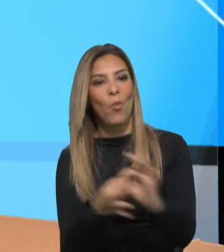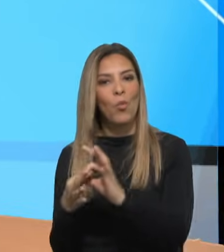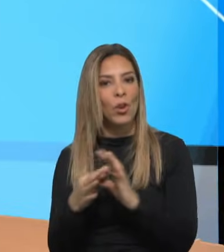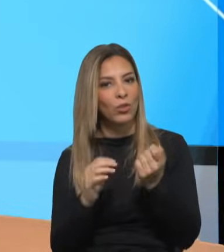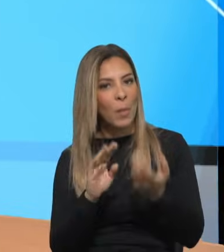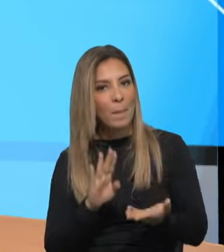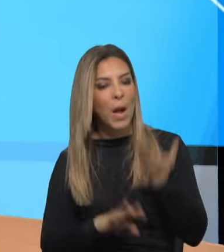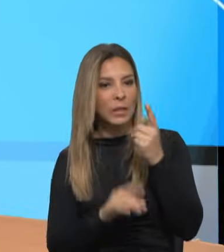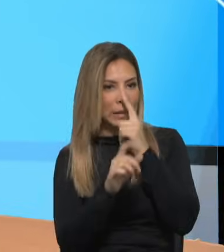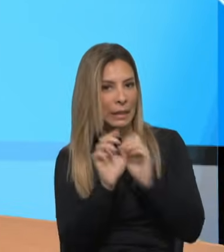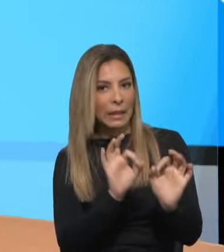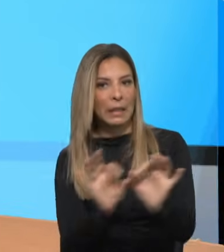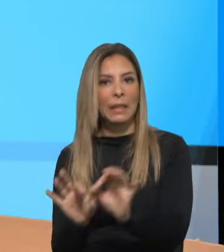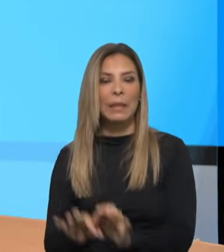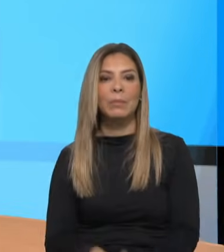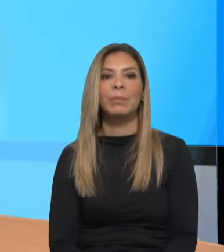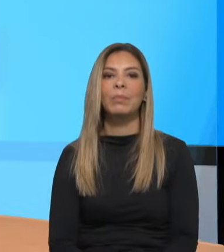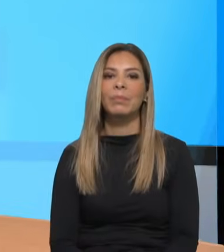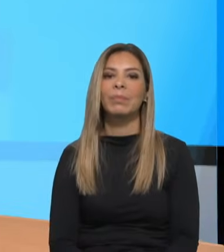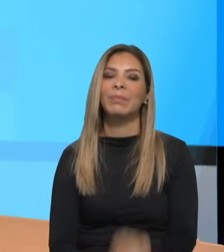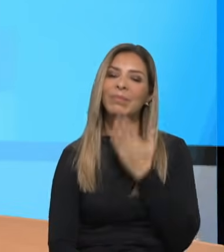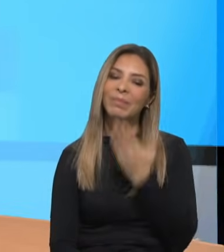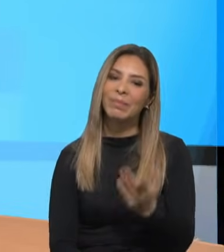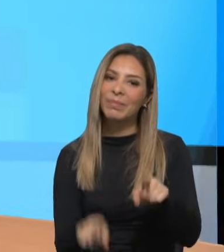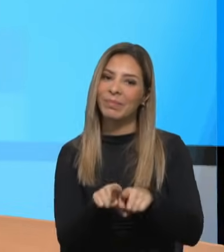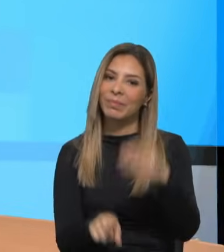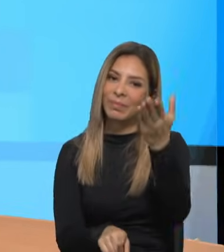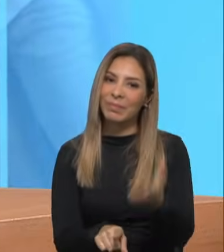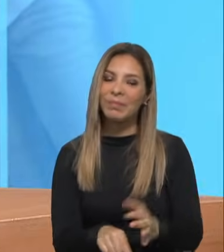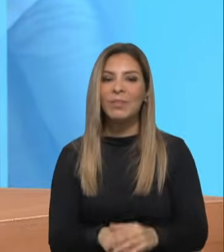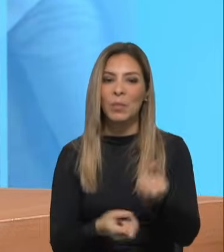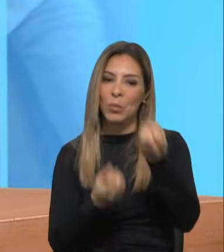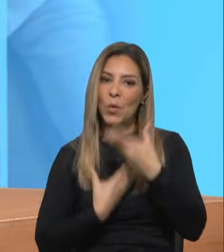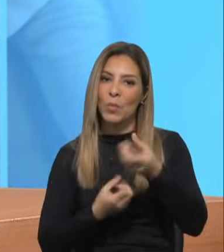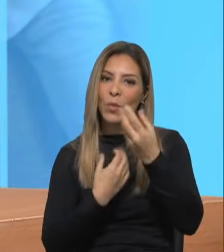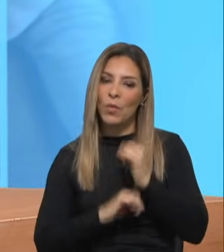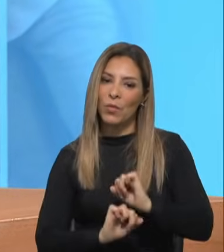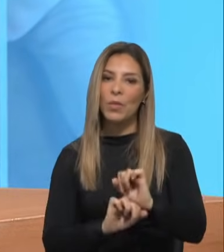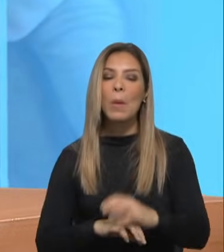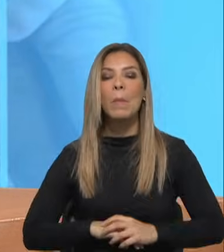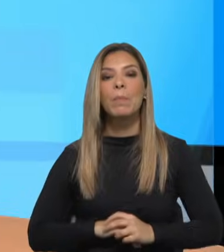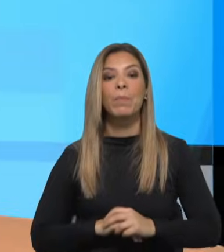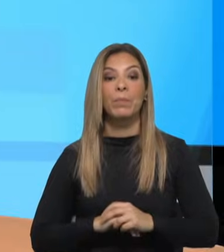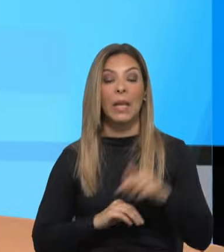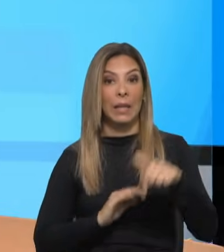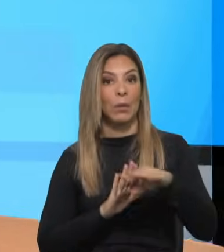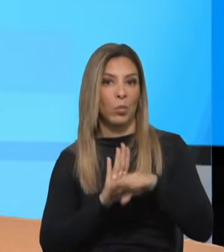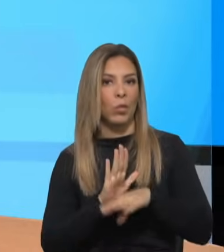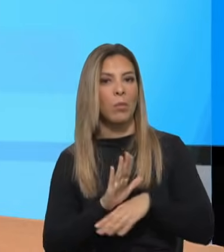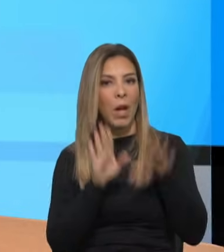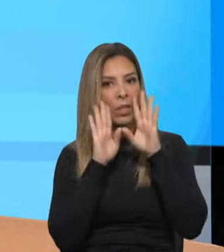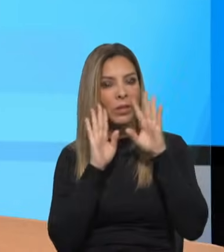sinodal. Claro. Muito bem, irmã Marta Couto, muito obrigado por esta partilha. Nós também, na Agência Eclésia, estaremos especialmente